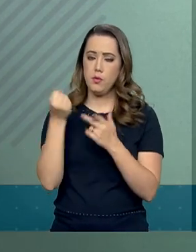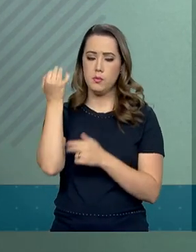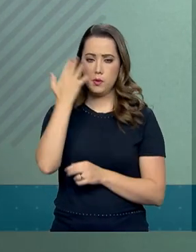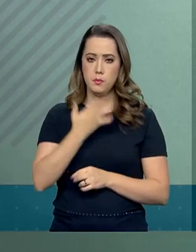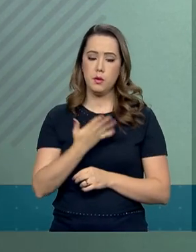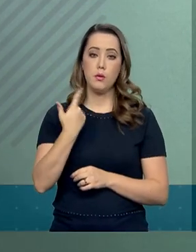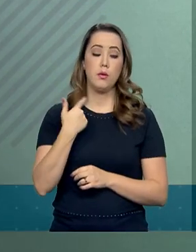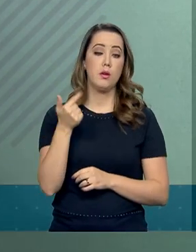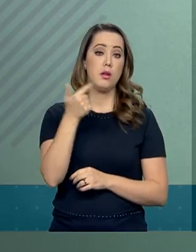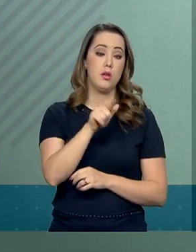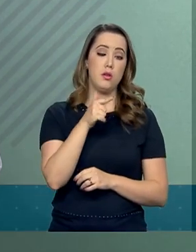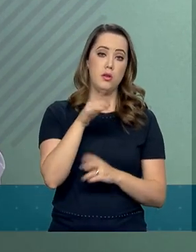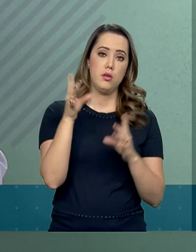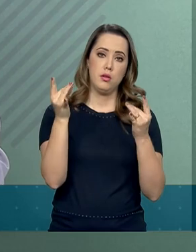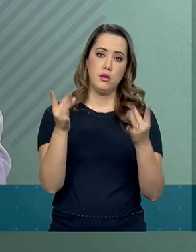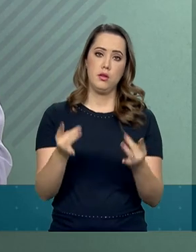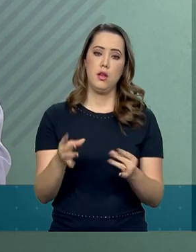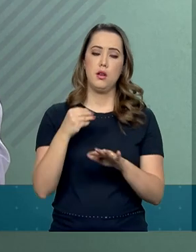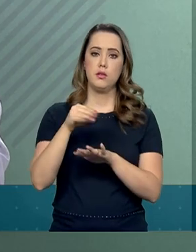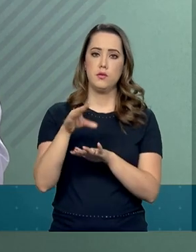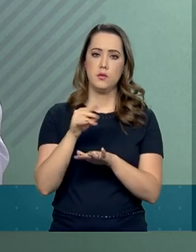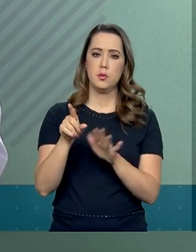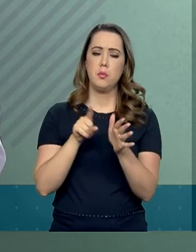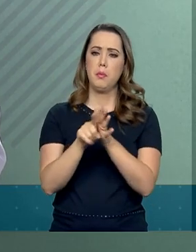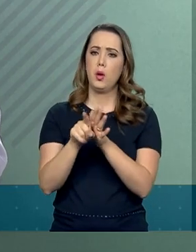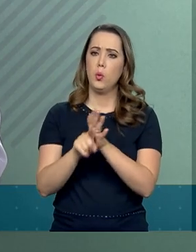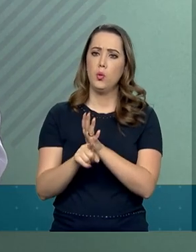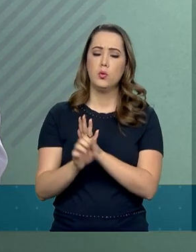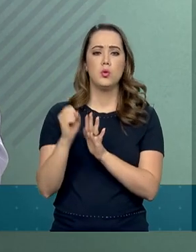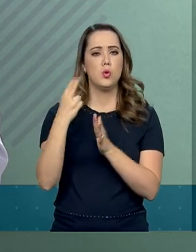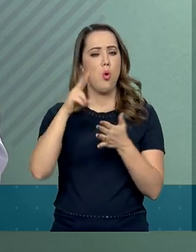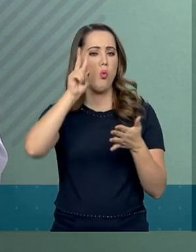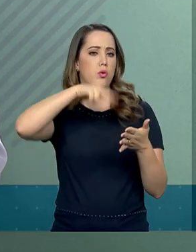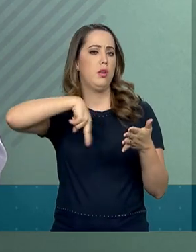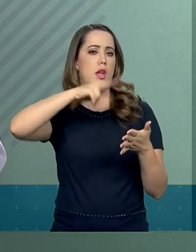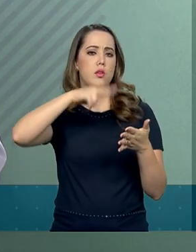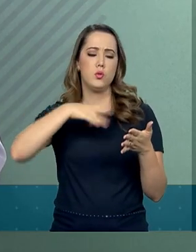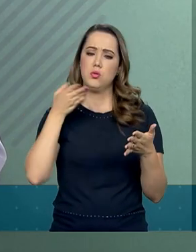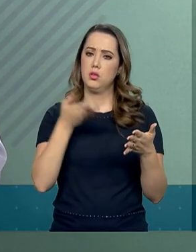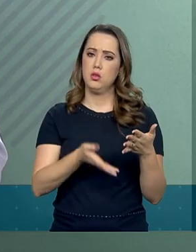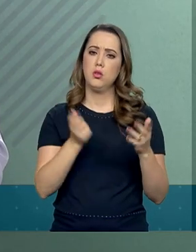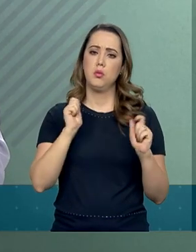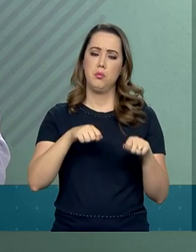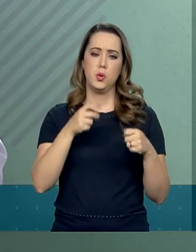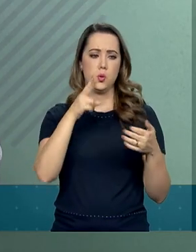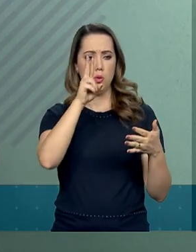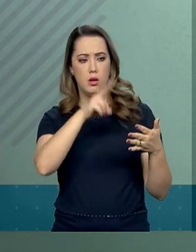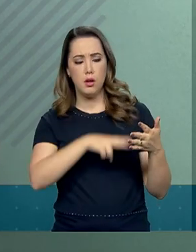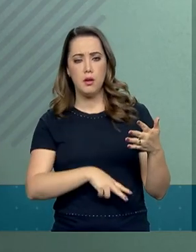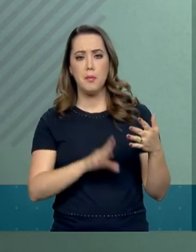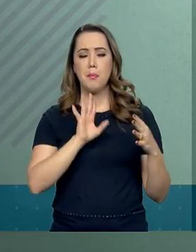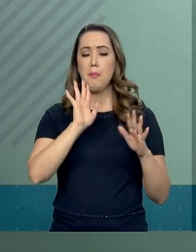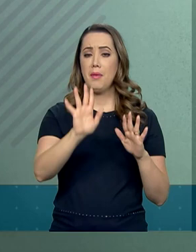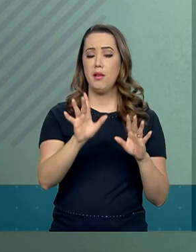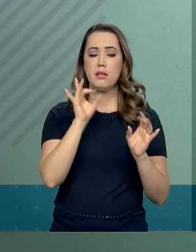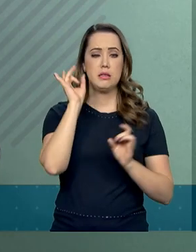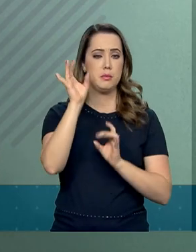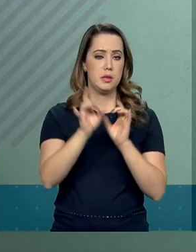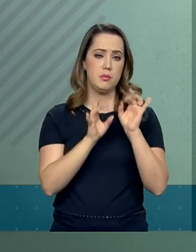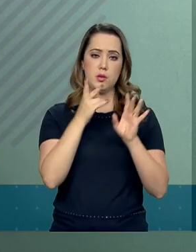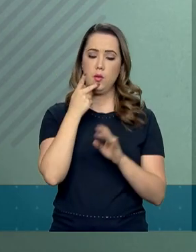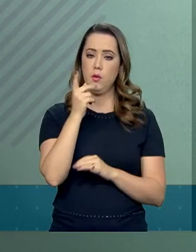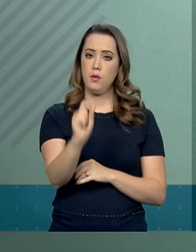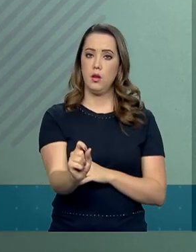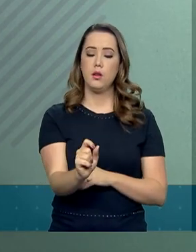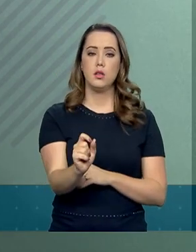qualifica as informações por meio de perguntas ou então eu tenho um texto que eu posso ler mais especialmente no que